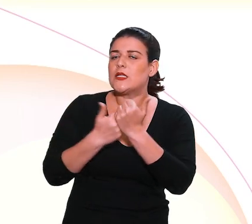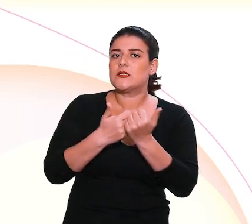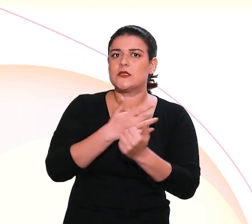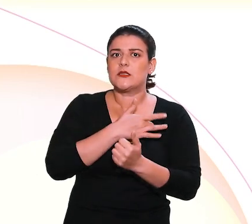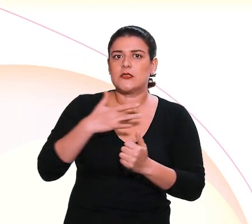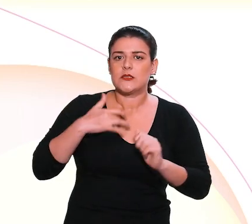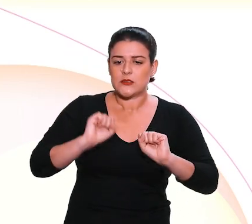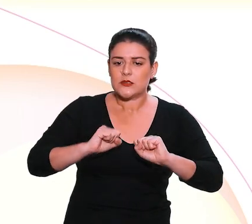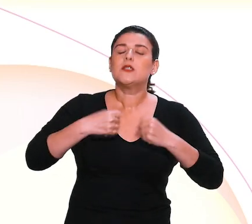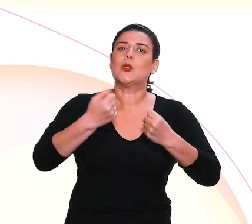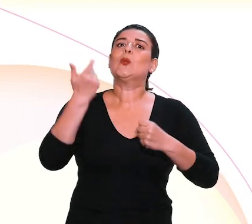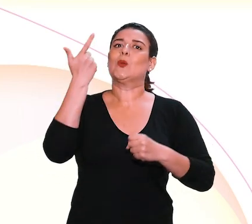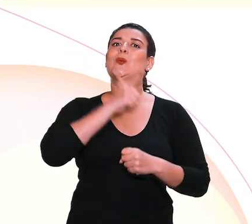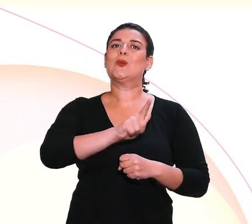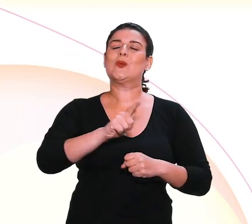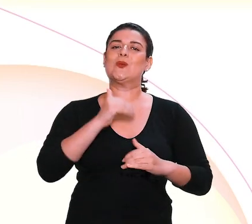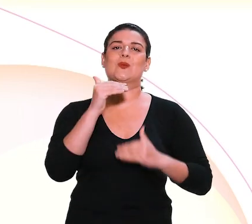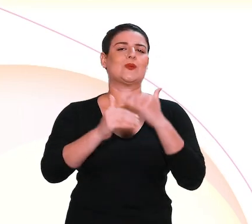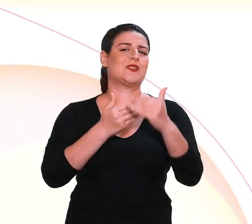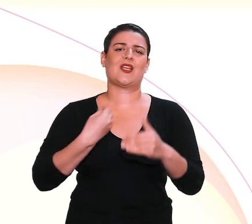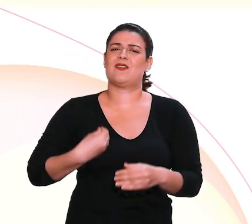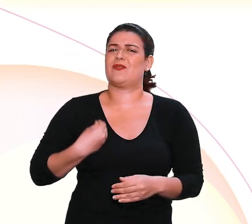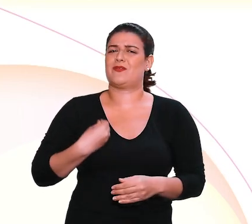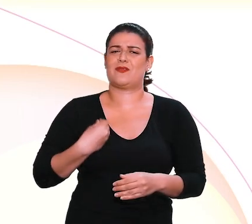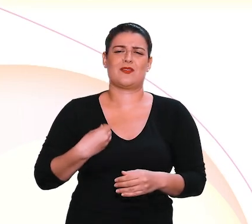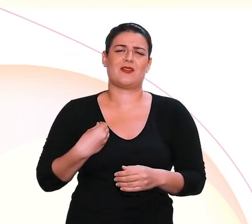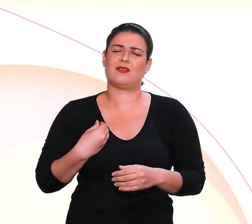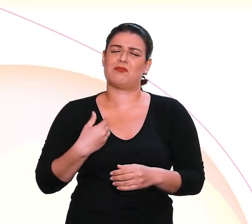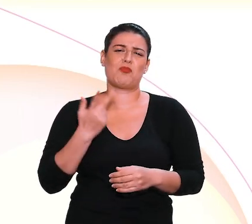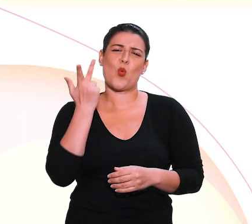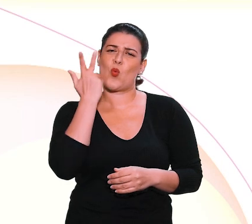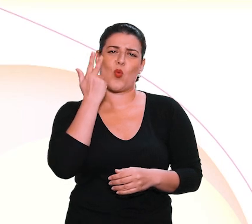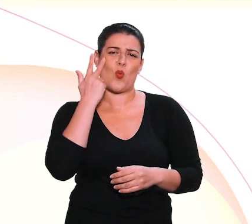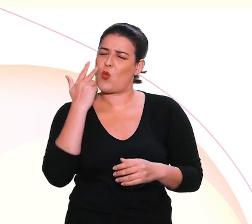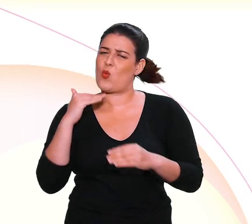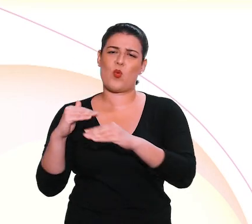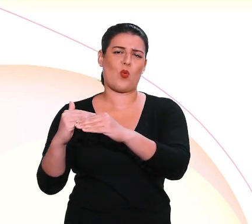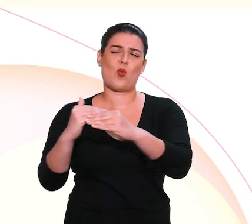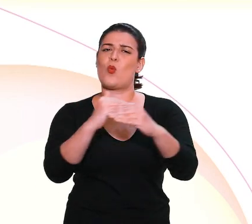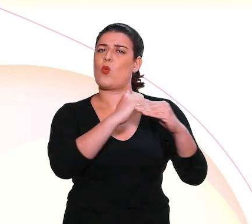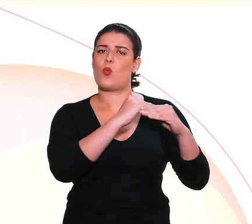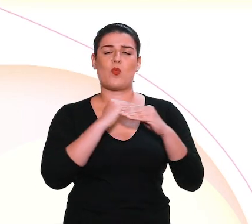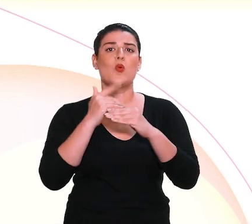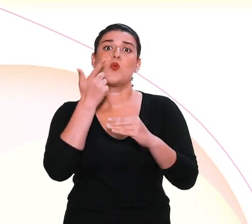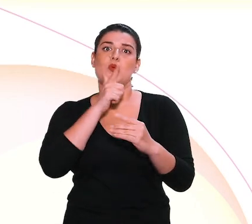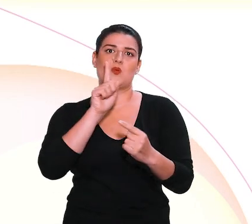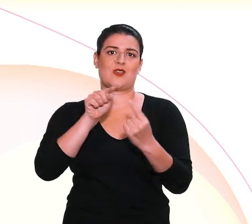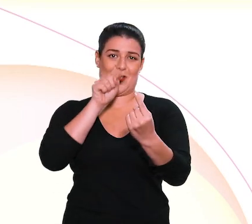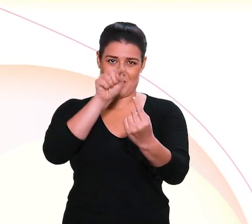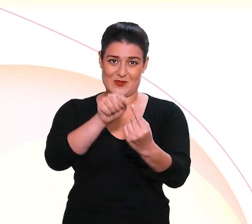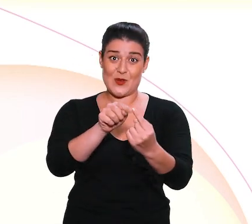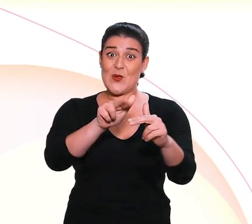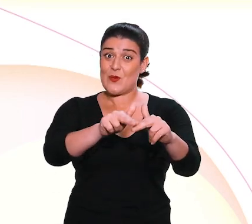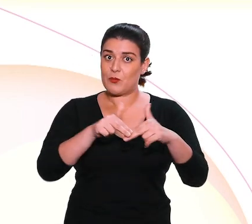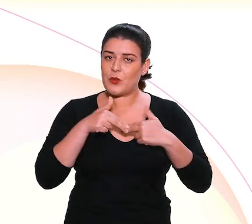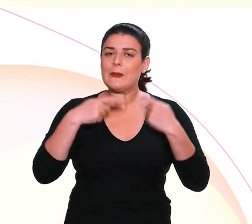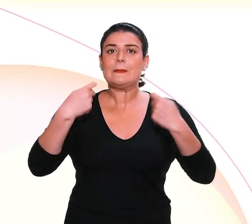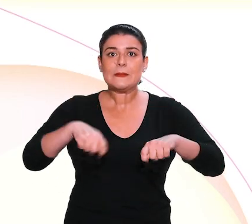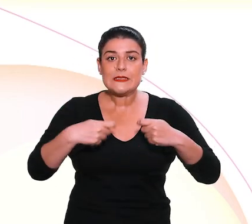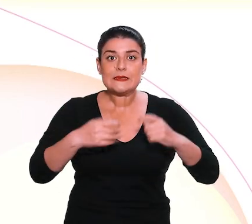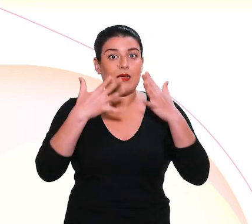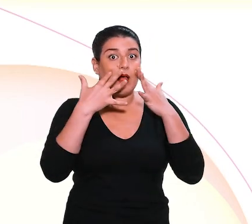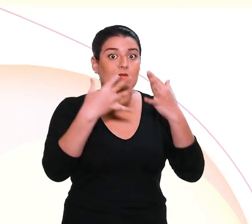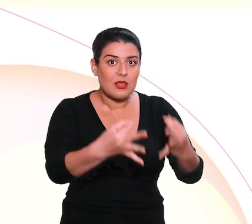pessoa amputada hoje em dia, ela pode ter uma vida muito próxima daquela que ela almeja. E é por isso que a gente precisa prestar